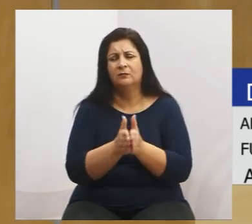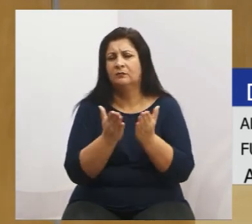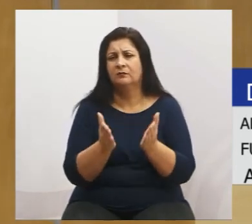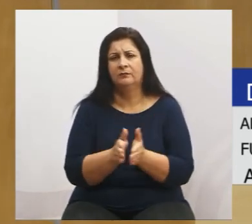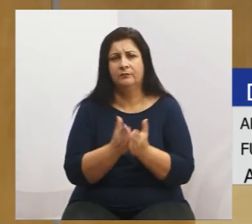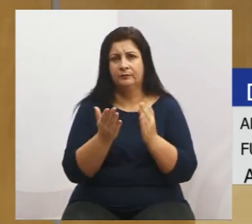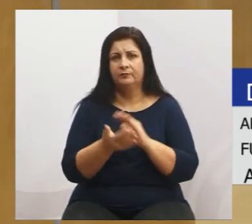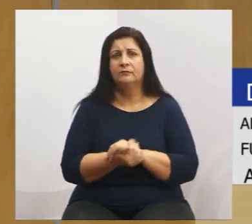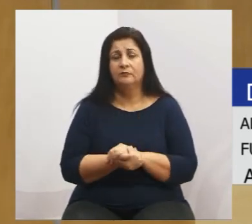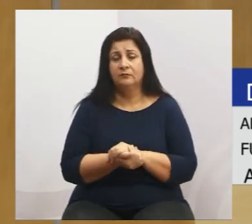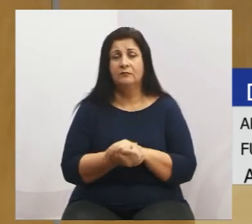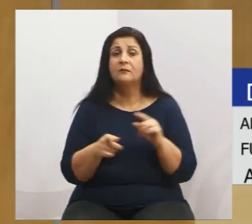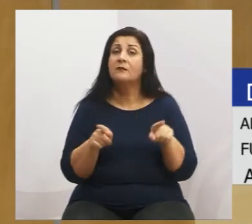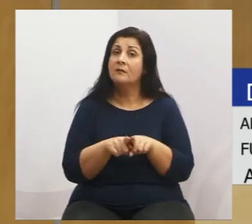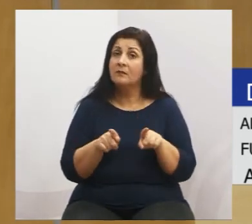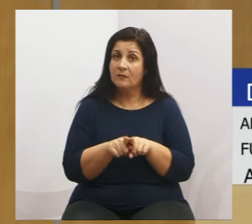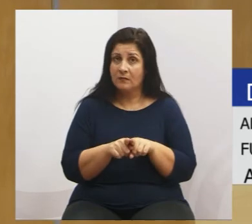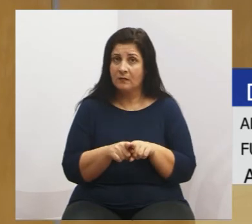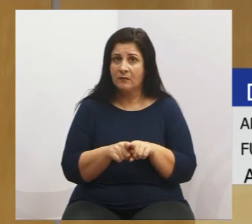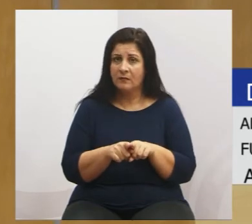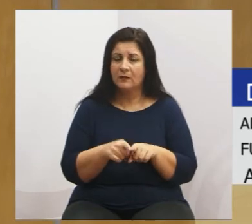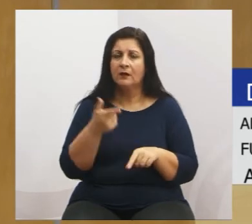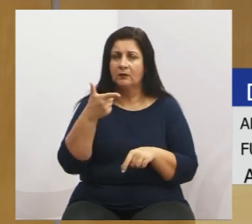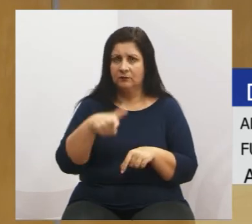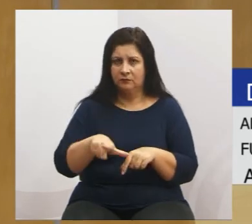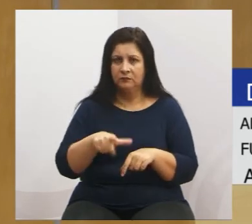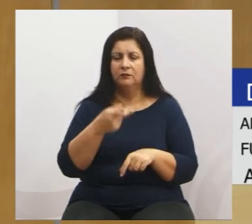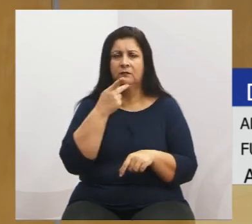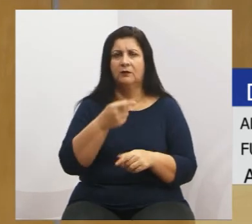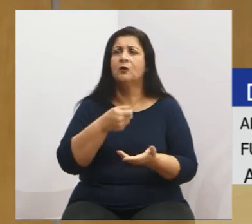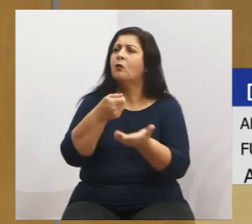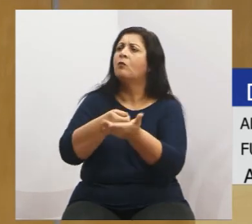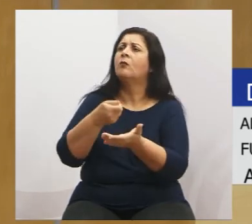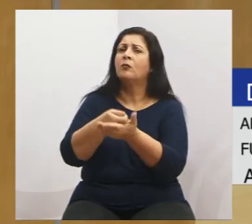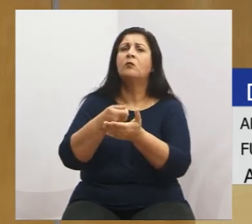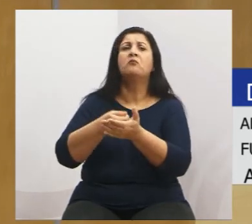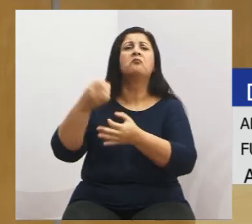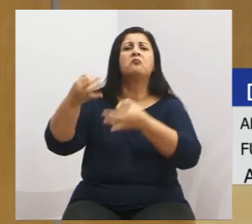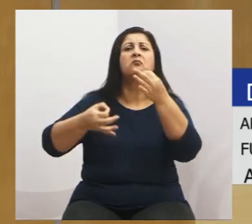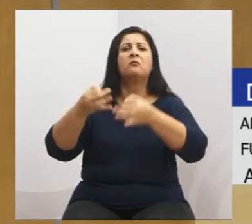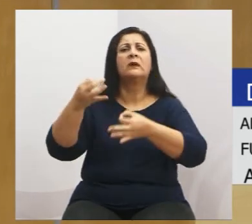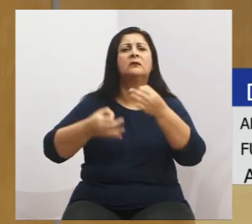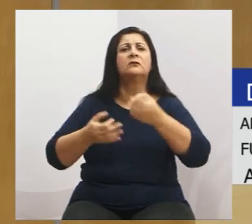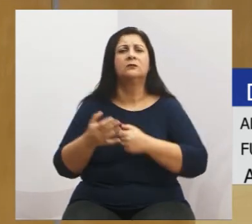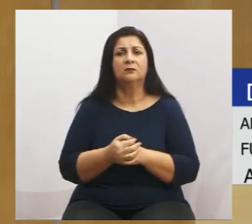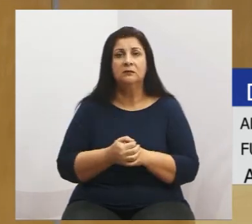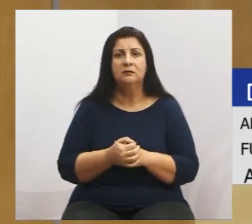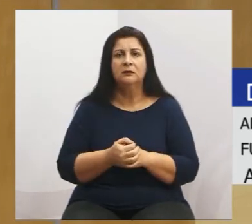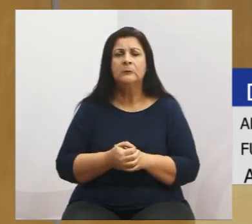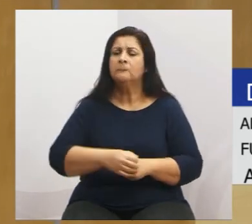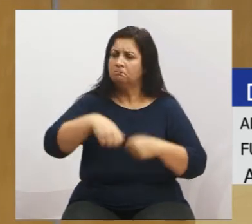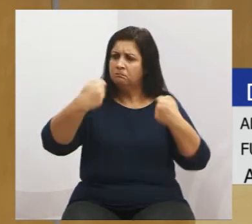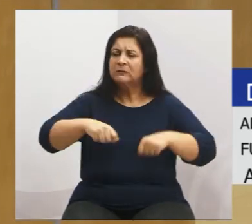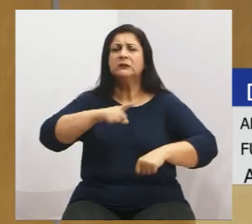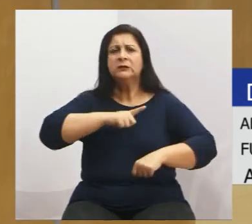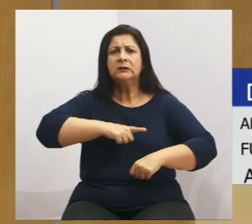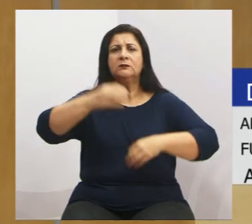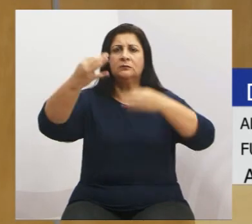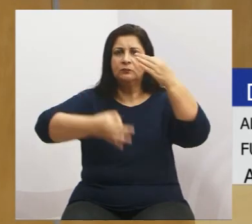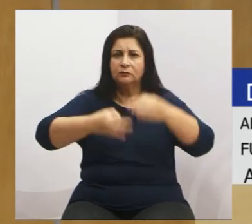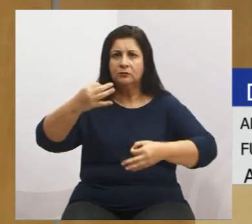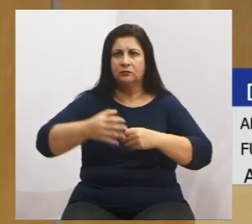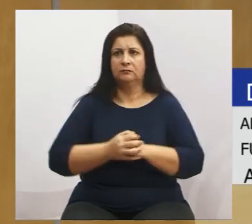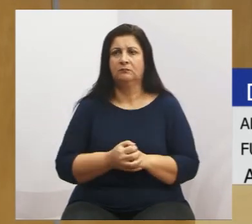cidade. E quero terminar aqui, novamente, cobrando o Poder Judiciário, Flavinho, para que se faça justiça com